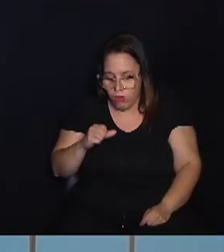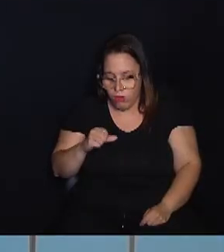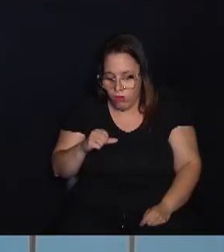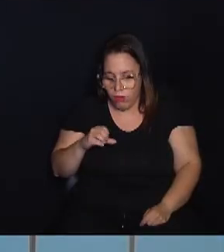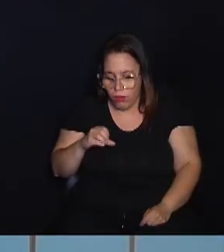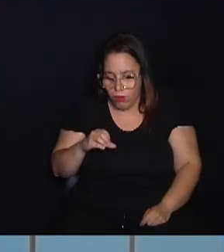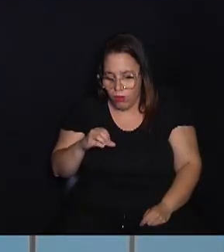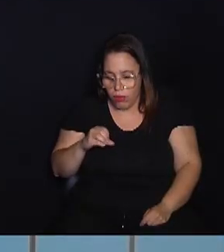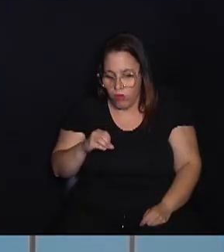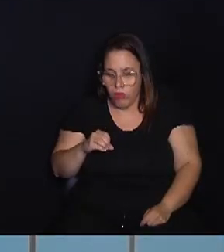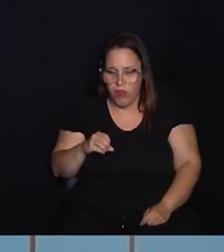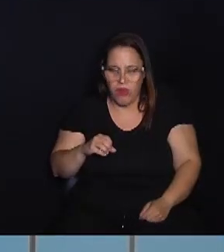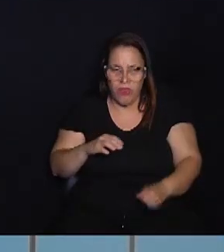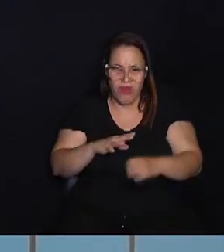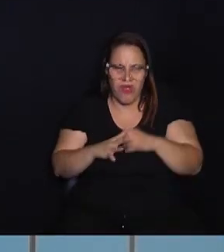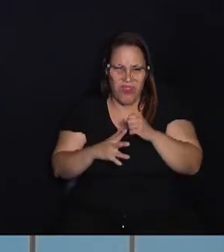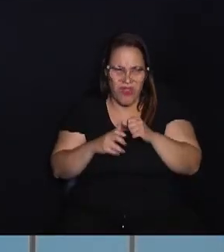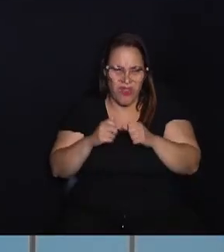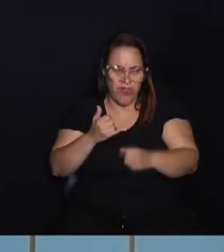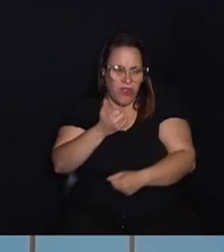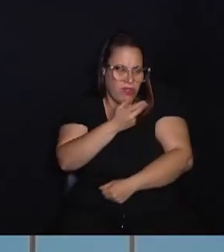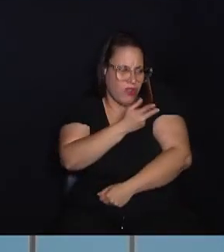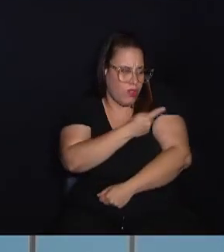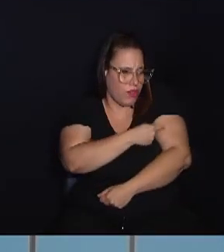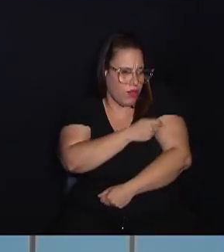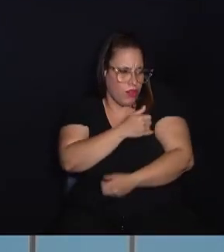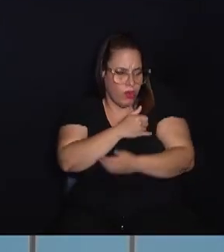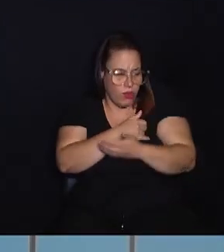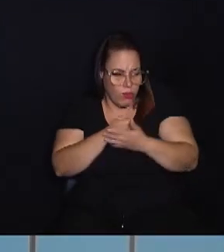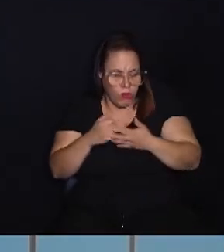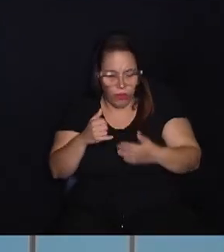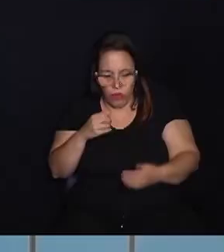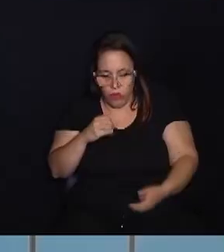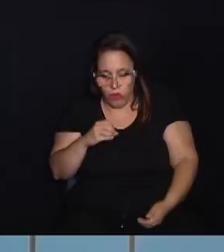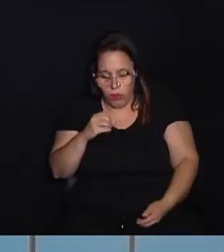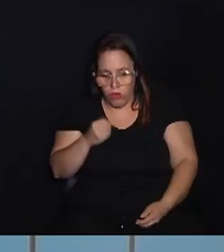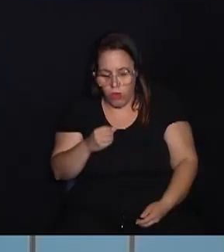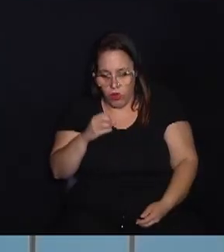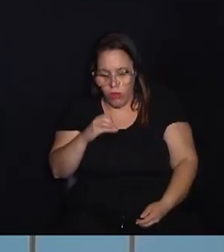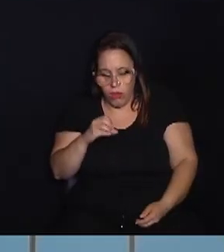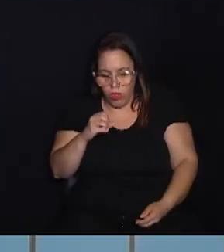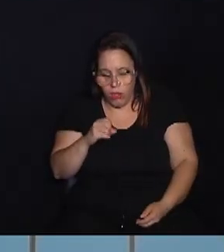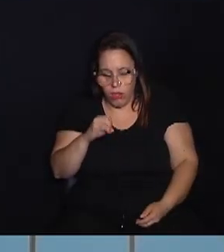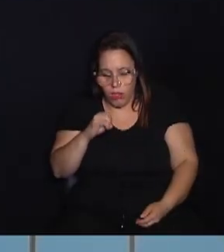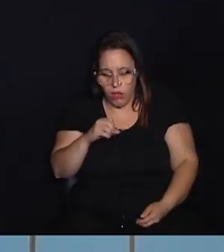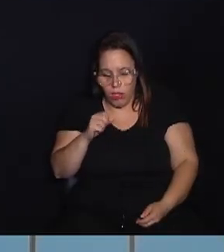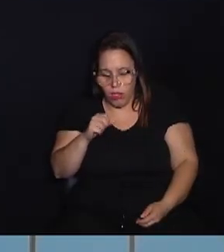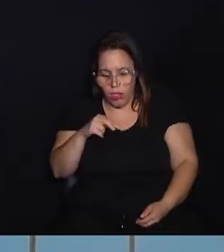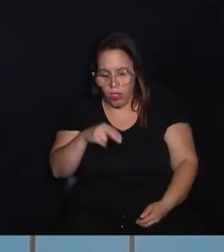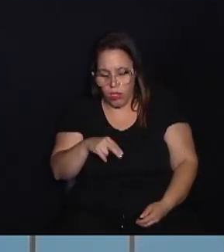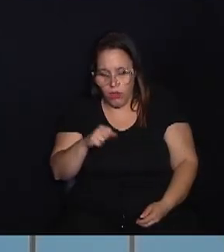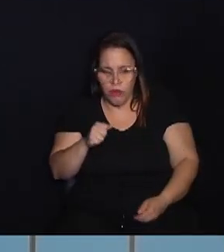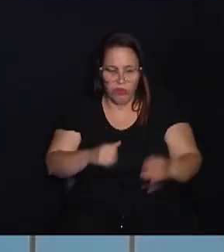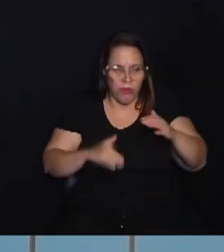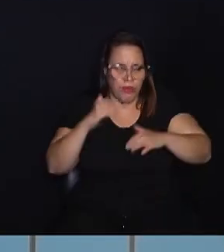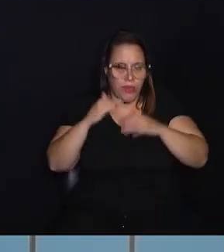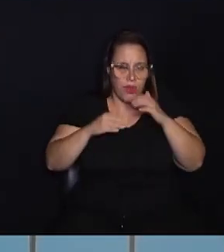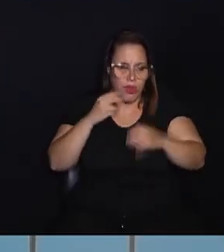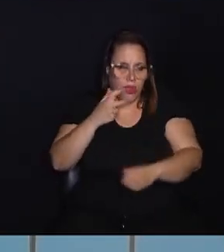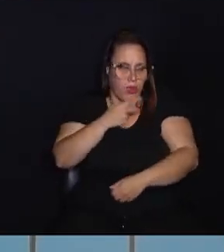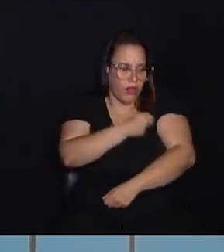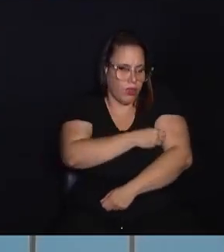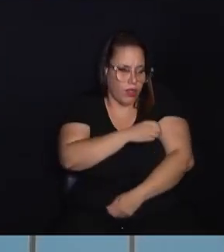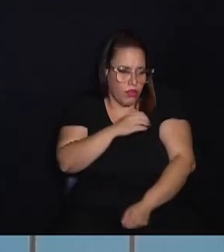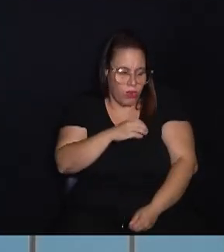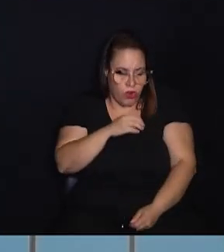fazendo a vacina da cocaína. O Dr. Frederico, que ganhou um prêmio de 500 mil euros para desenvolver uma vacina da